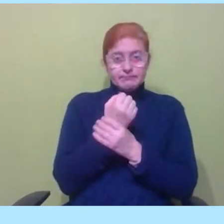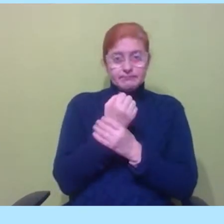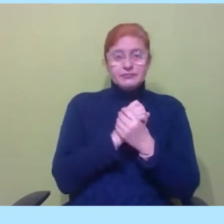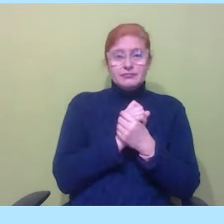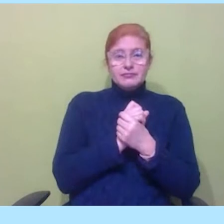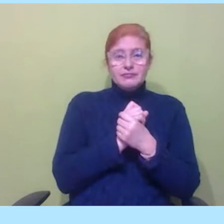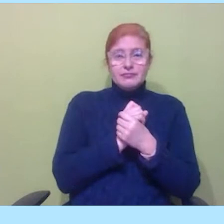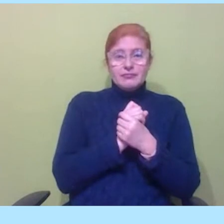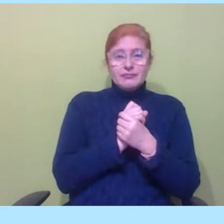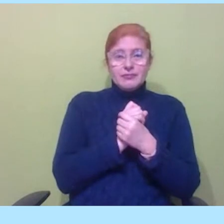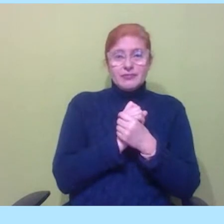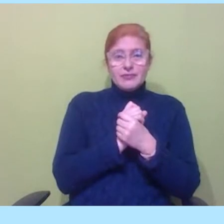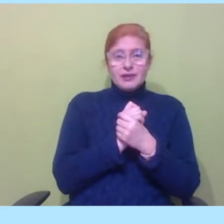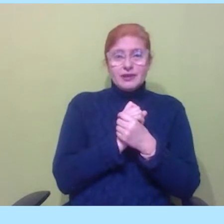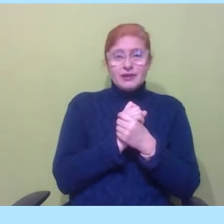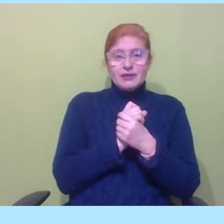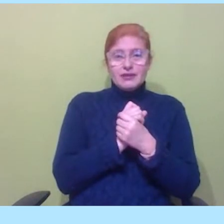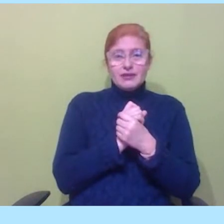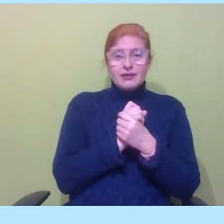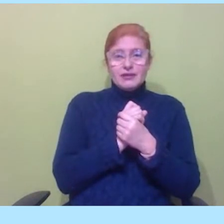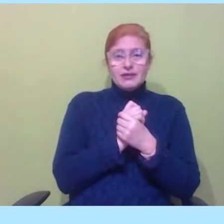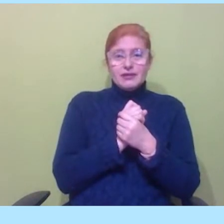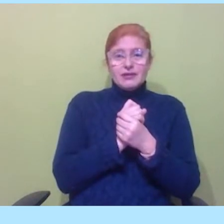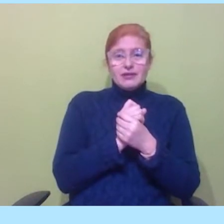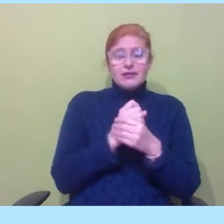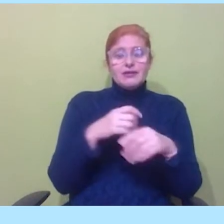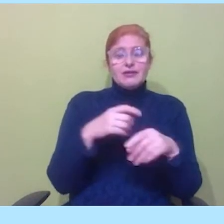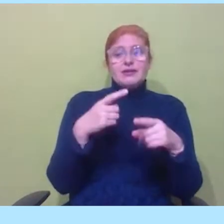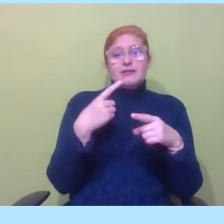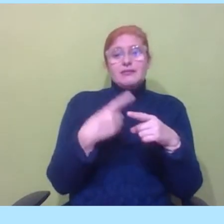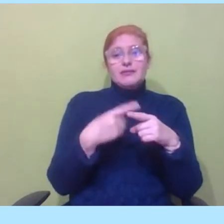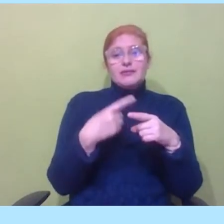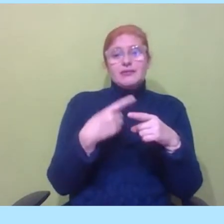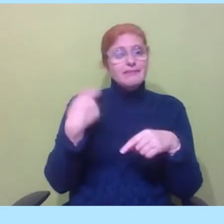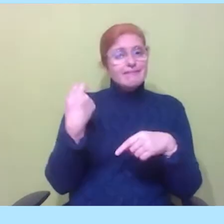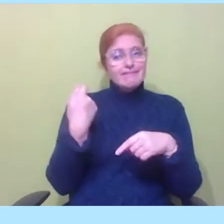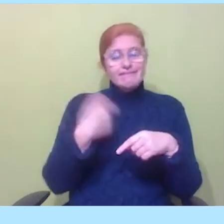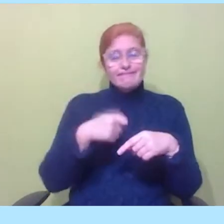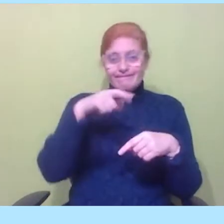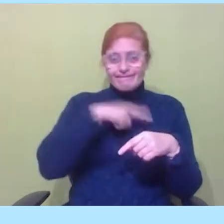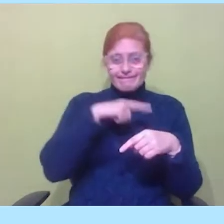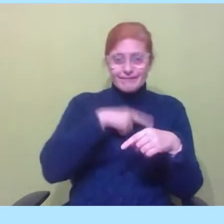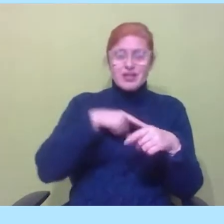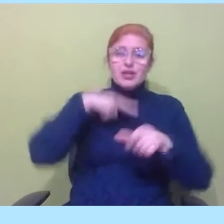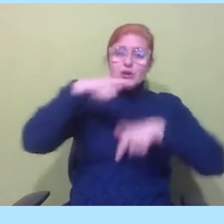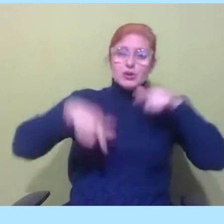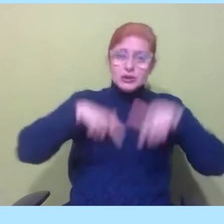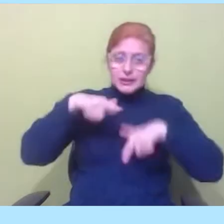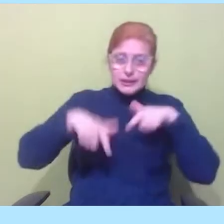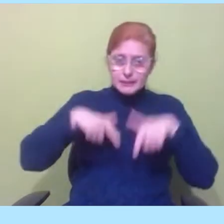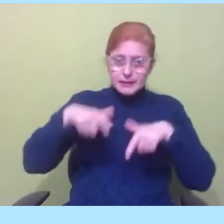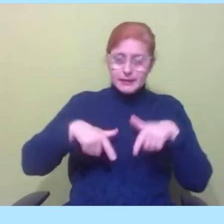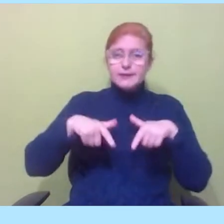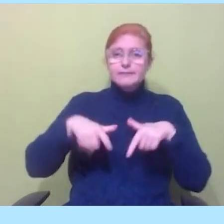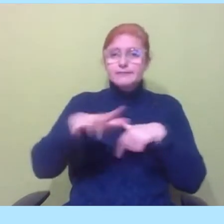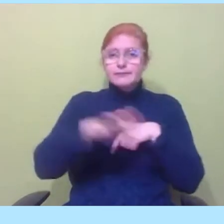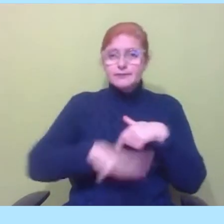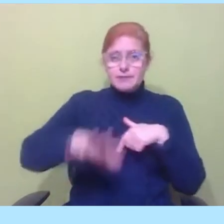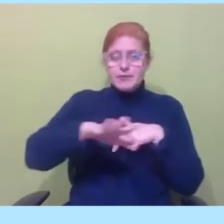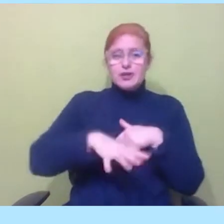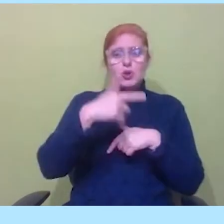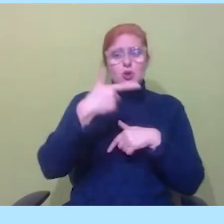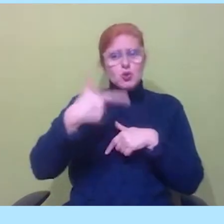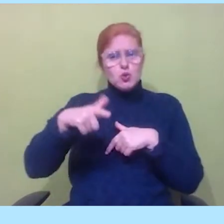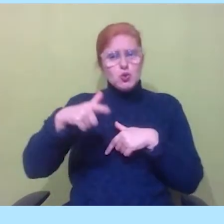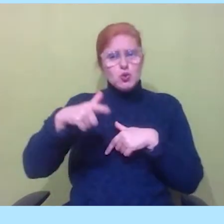mesmo que seja dentro desse consciente coletivo. Enquanto a gente vai trabalhando esse consciente para outras formas, né, para outras